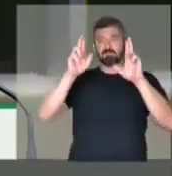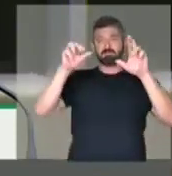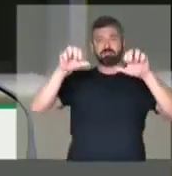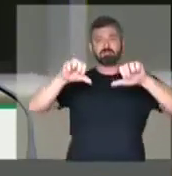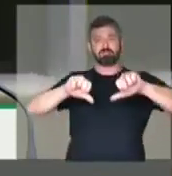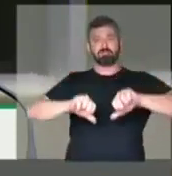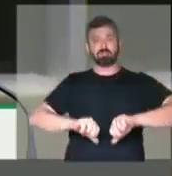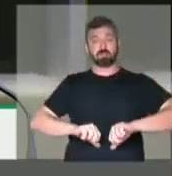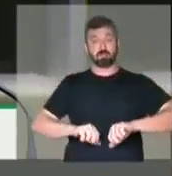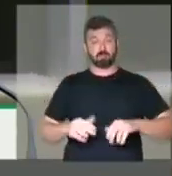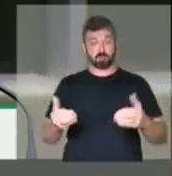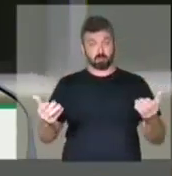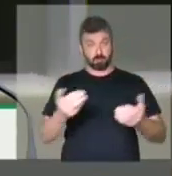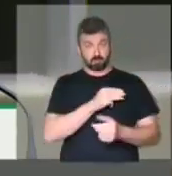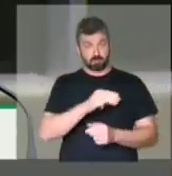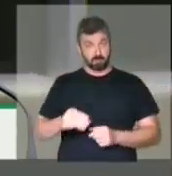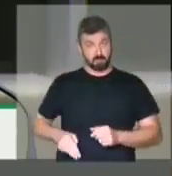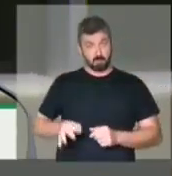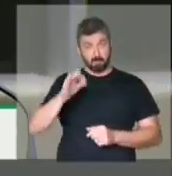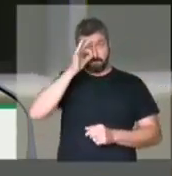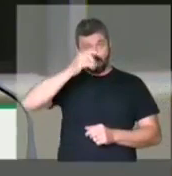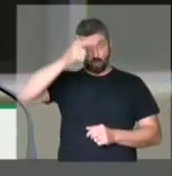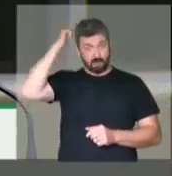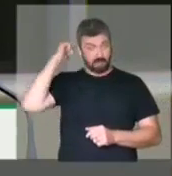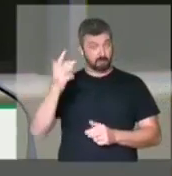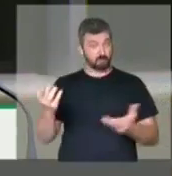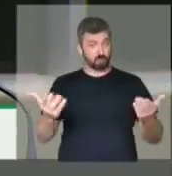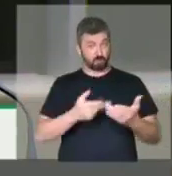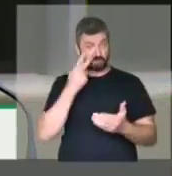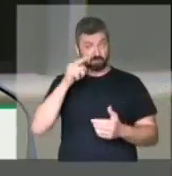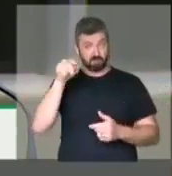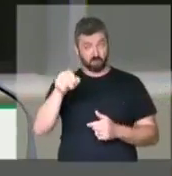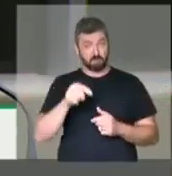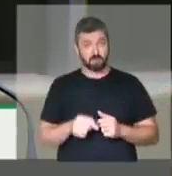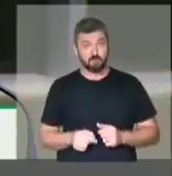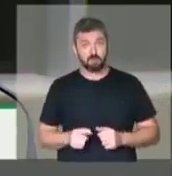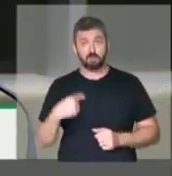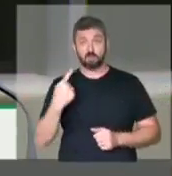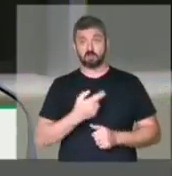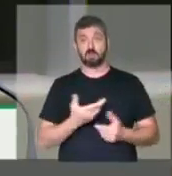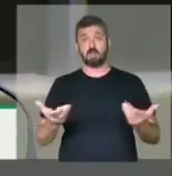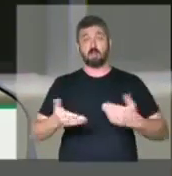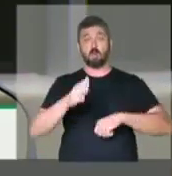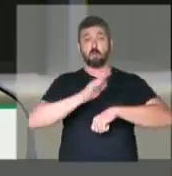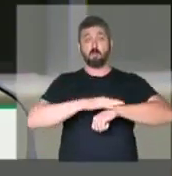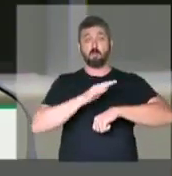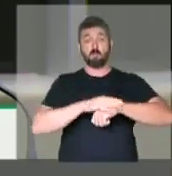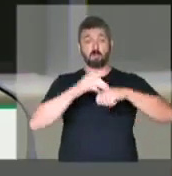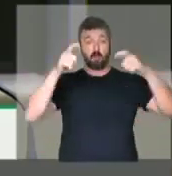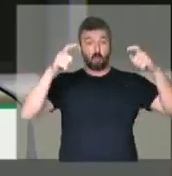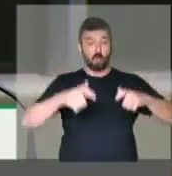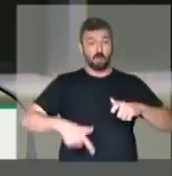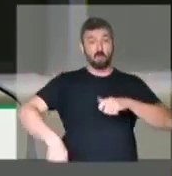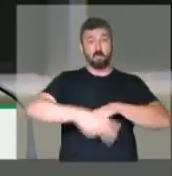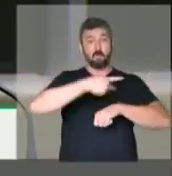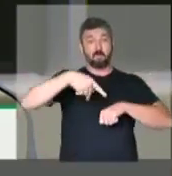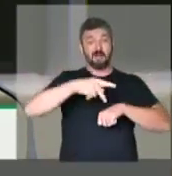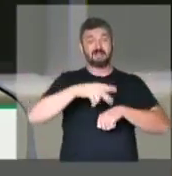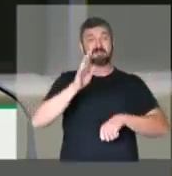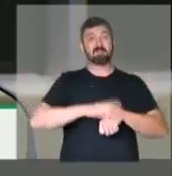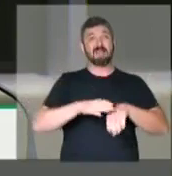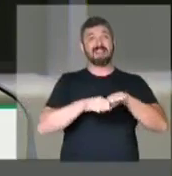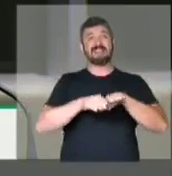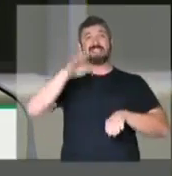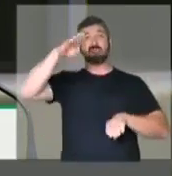ao ministro Paulo Guedes, que hoje reforça essa tese, que nós vivemos em um dos países mais desiguais do